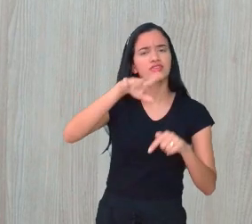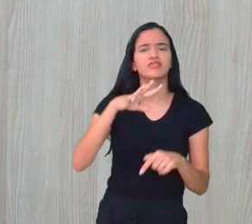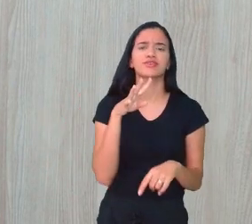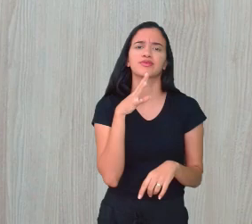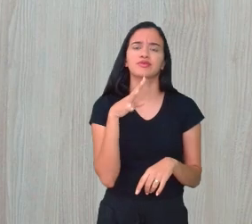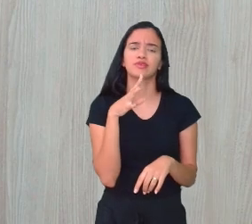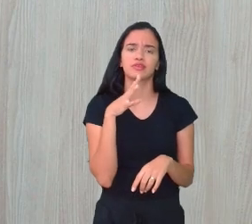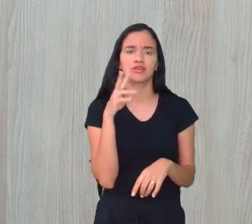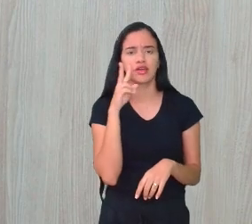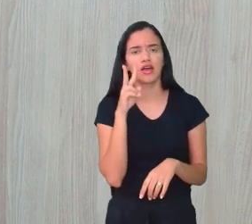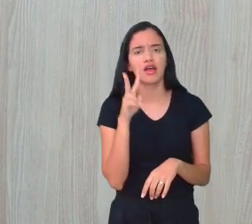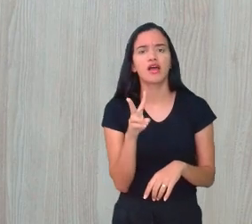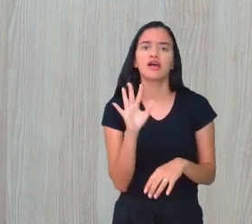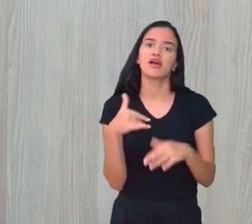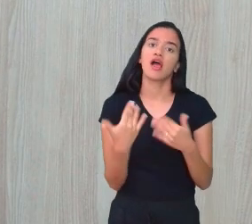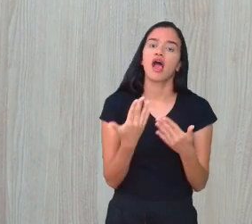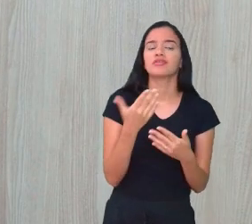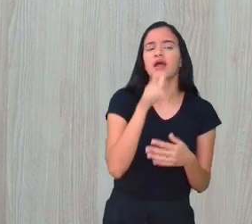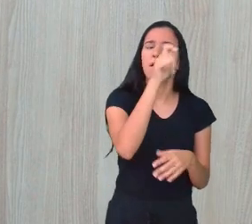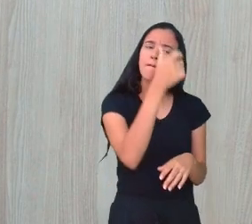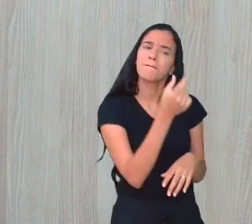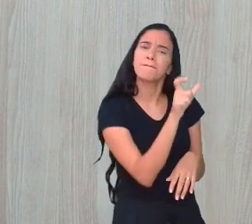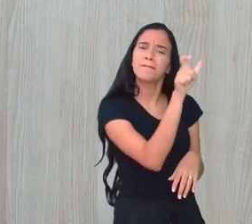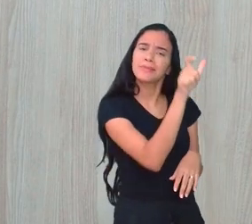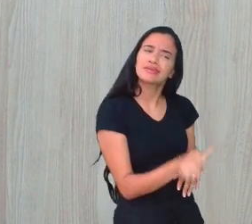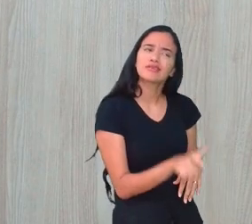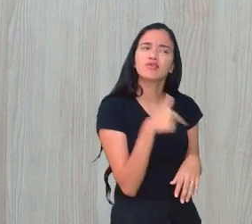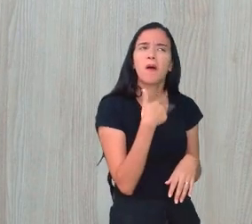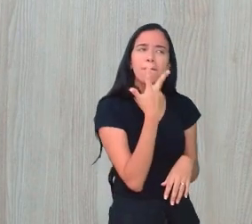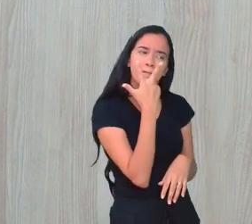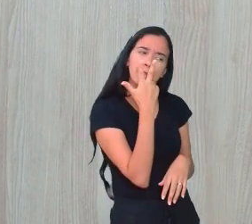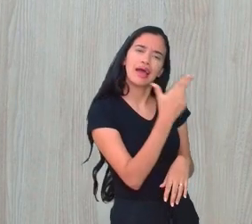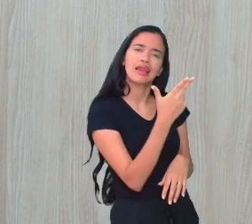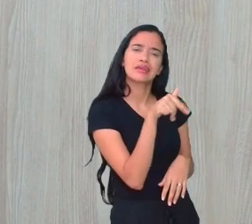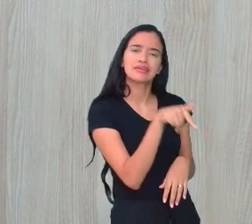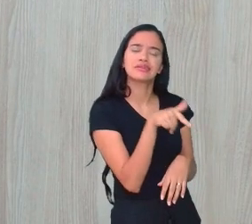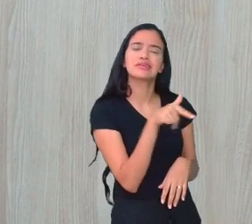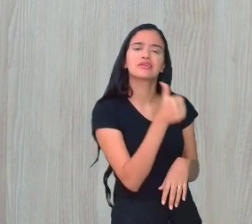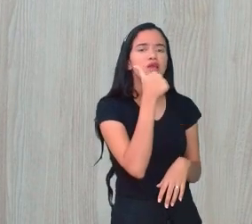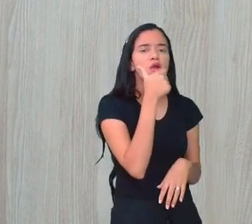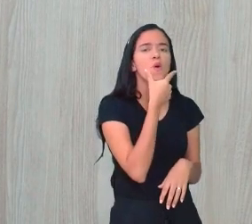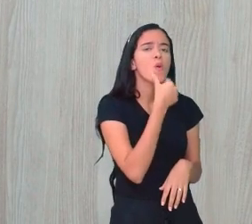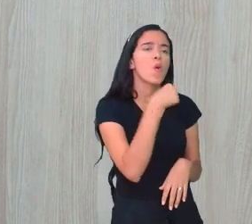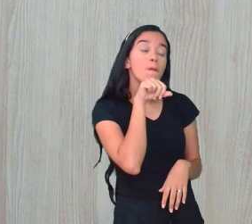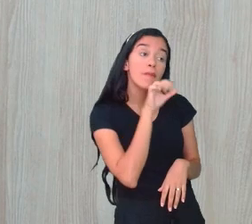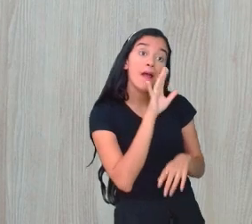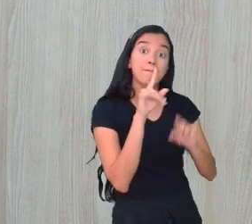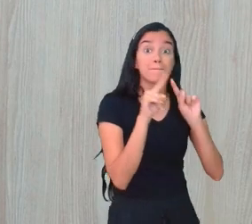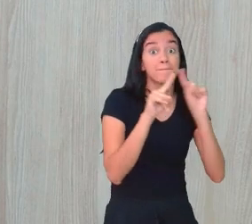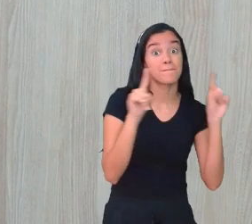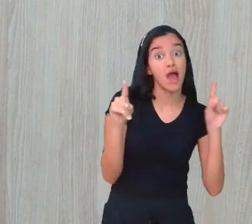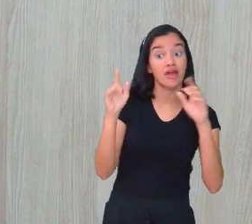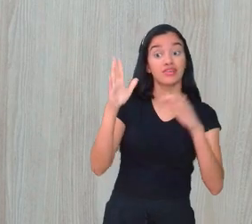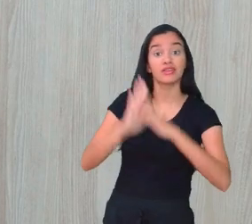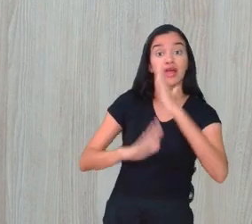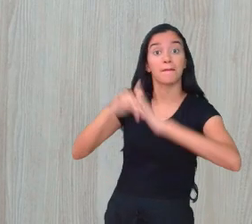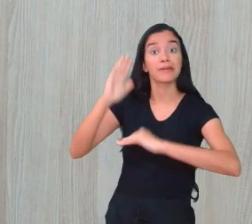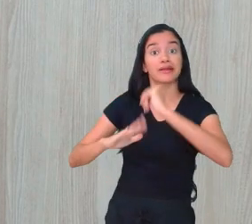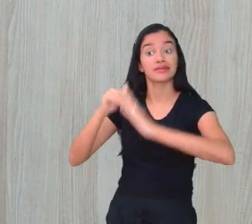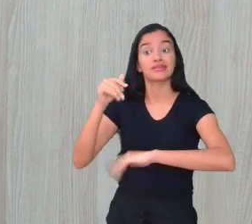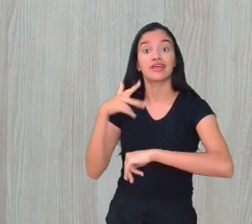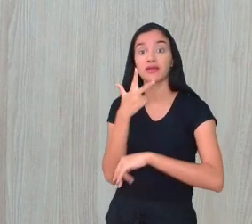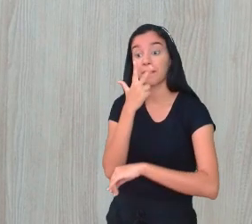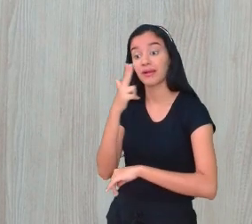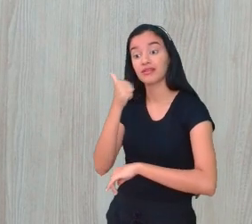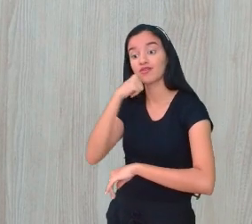vai vendo, às vezes não, fulano esteticamente parece muito com o pai, mas às vezes suas habilidades parecem mais com